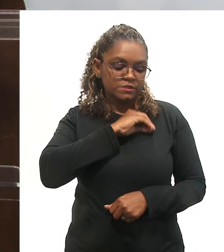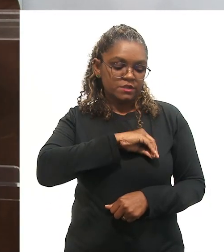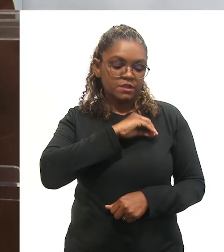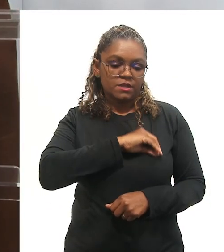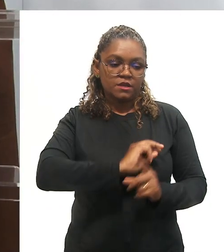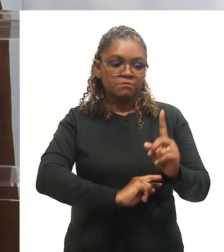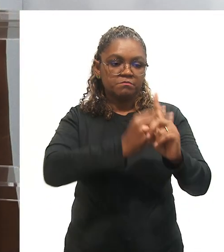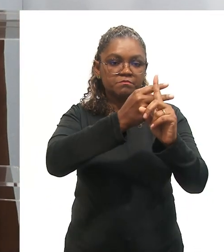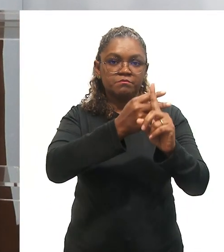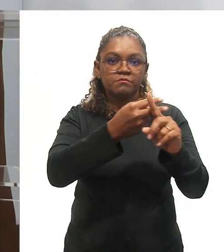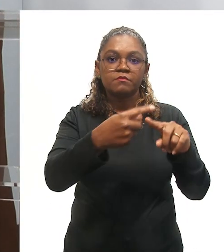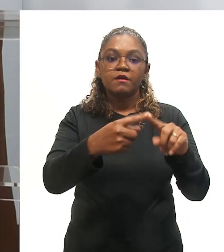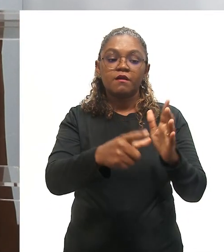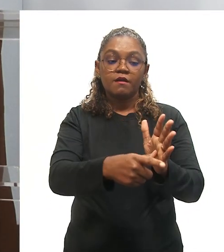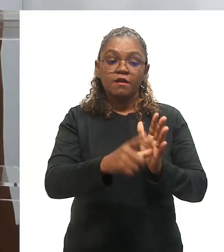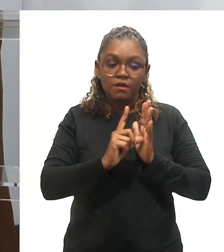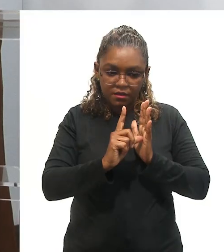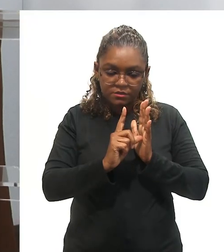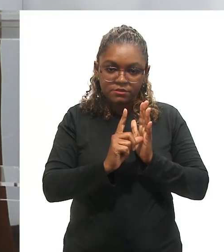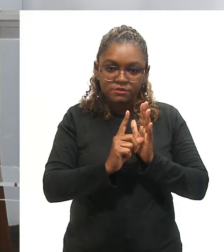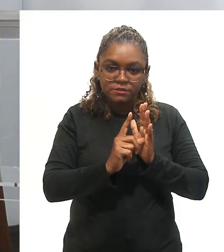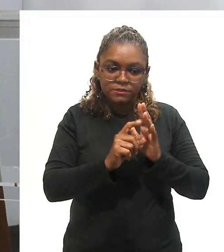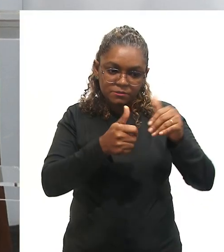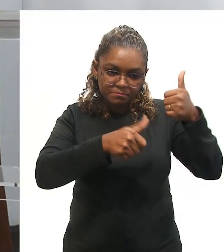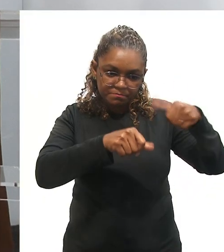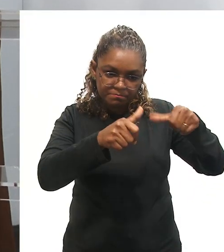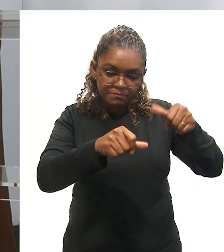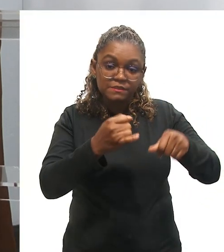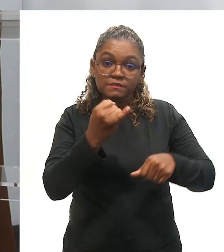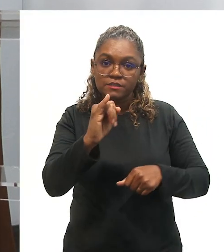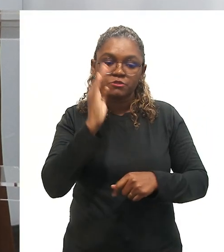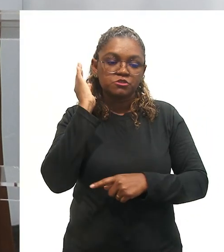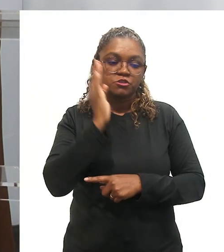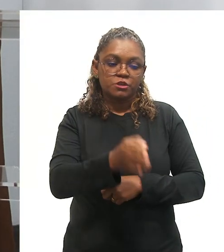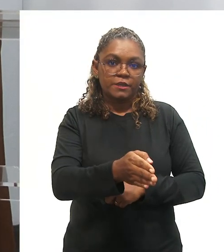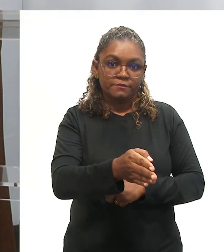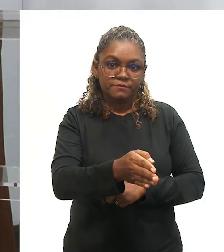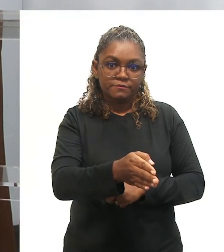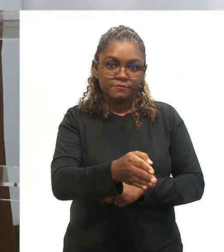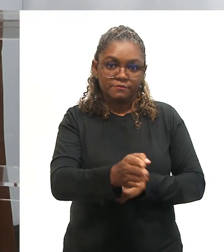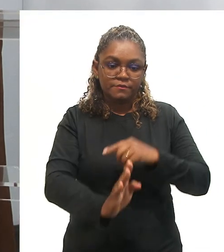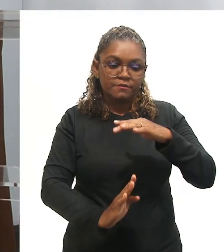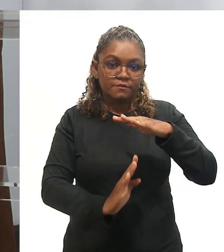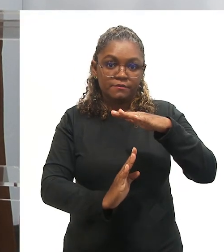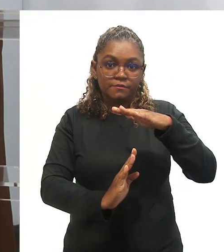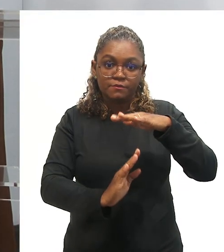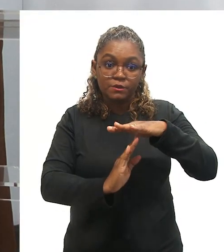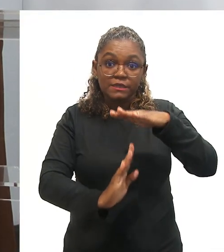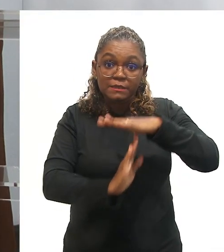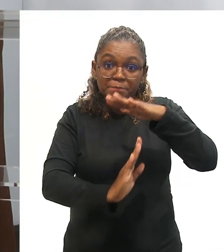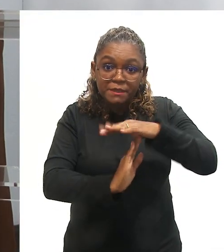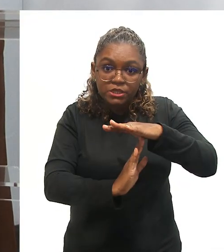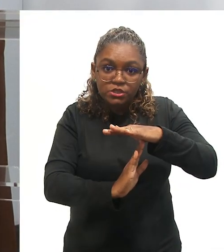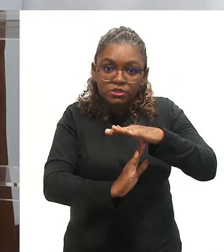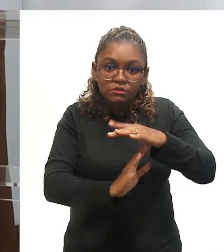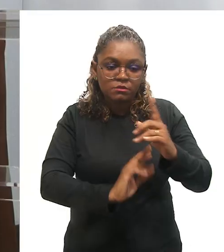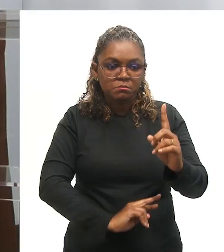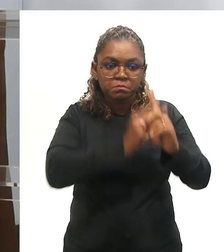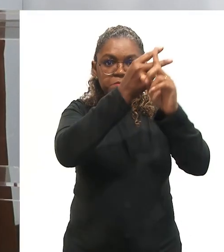sem um estudo anterior, porque ele pode responder. Ultrapassar o teto estabelecido